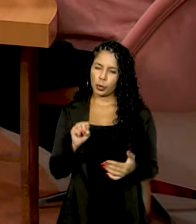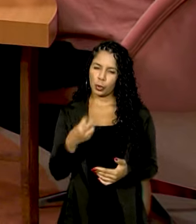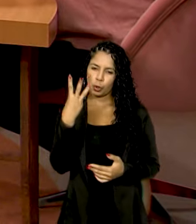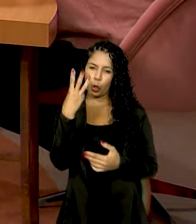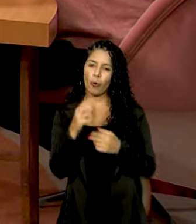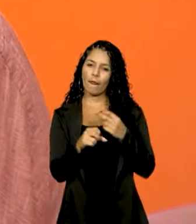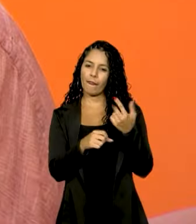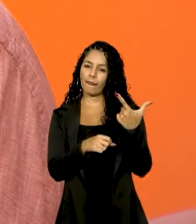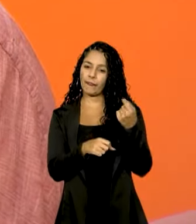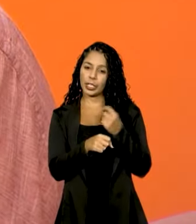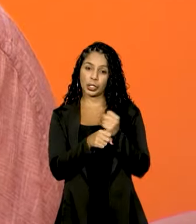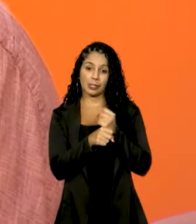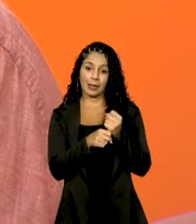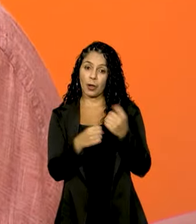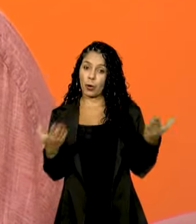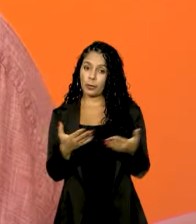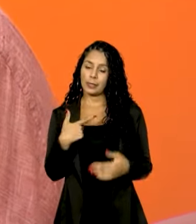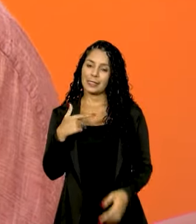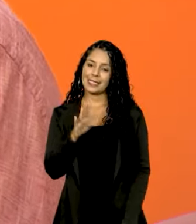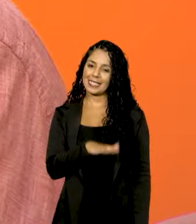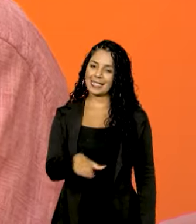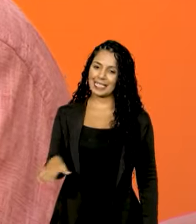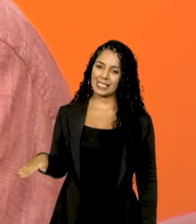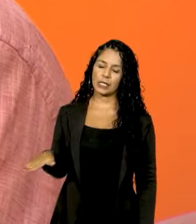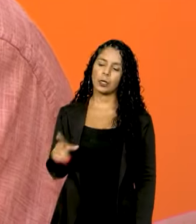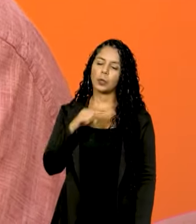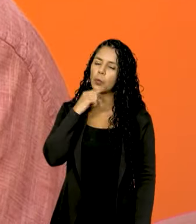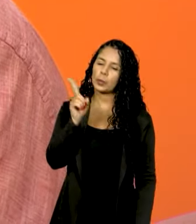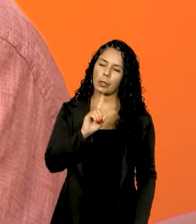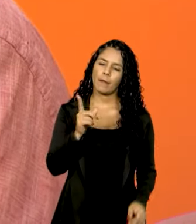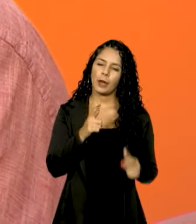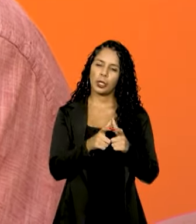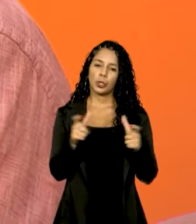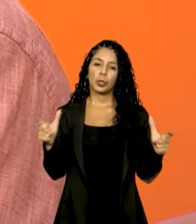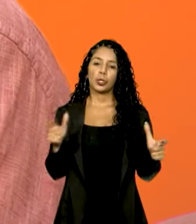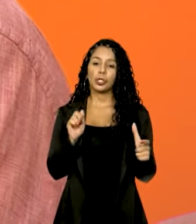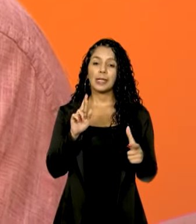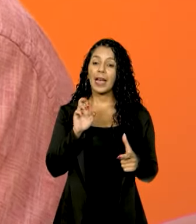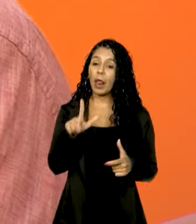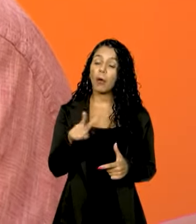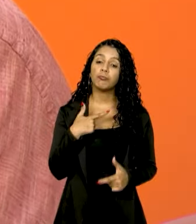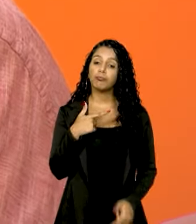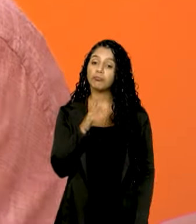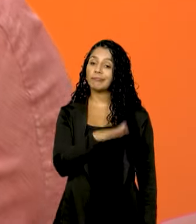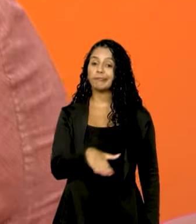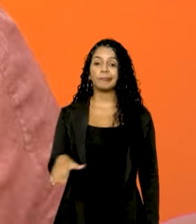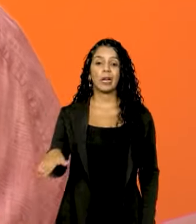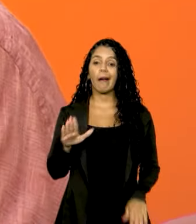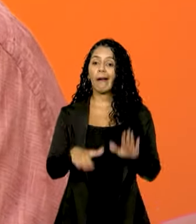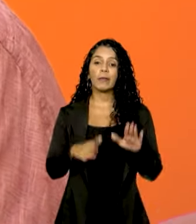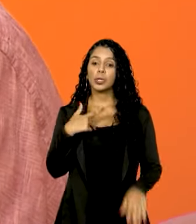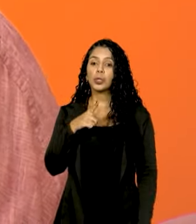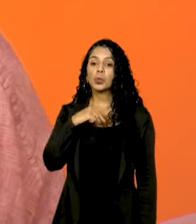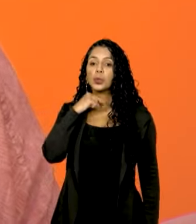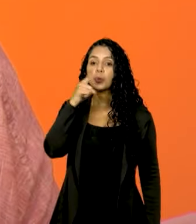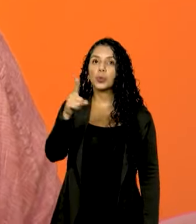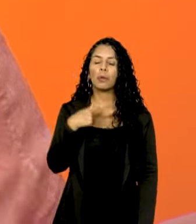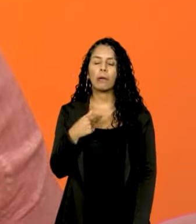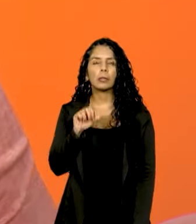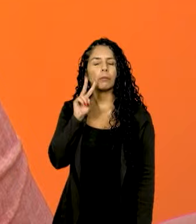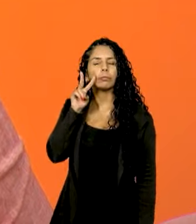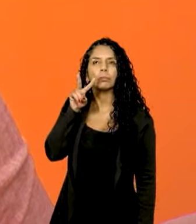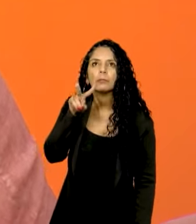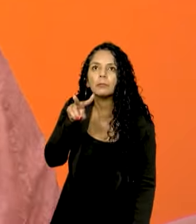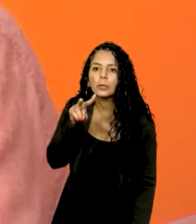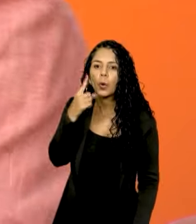anos, quando hoje a criança não consegue... Não, tô generalizando, tá, gente? Tá. Mas assim, a criança muitas vezes não consegue passar desse tempo de atenção,